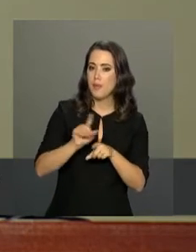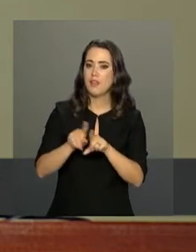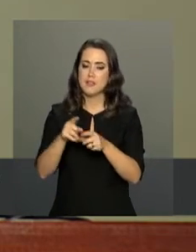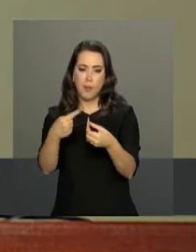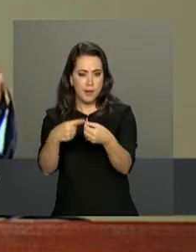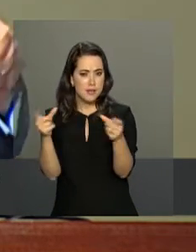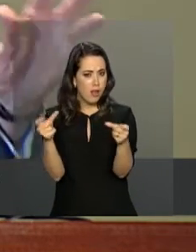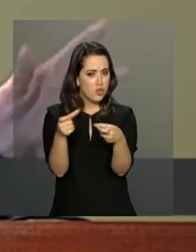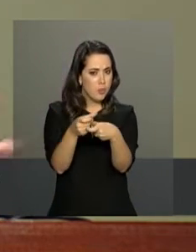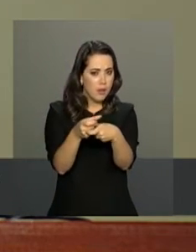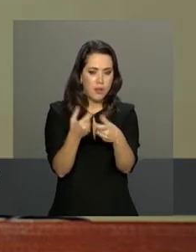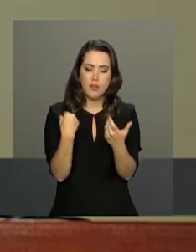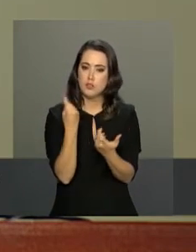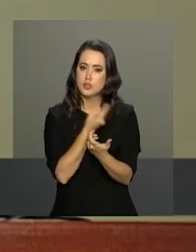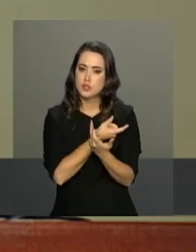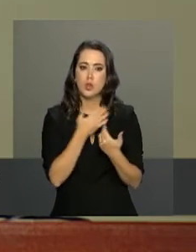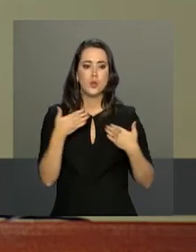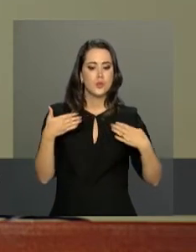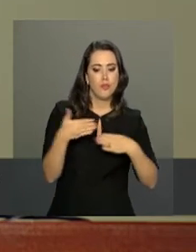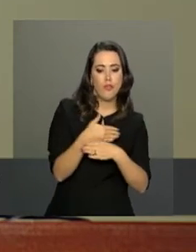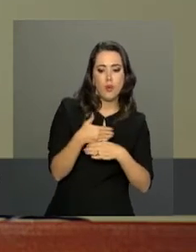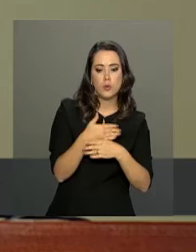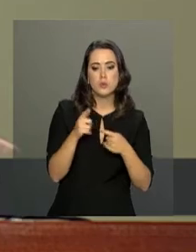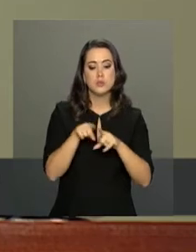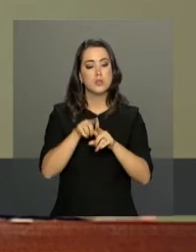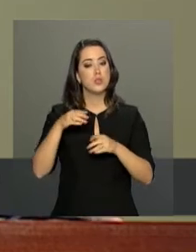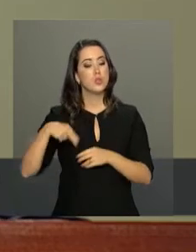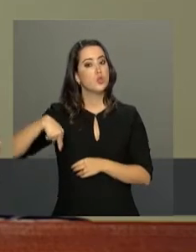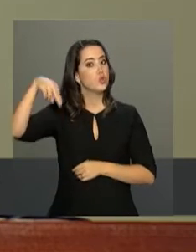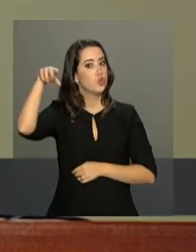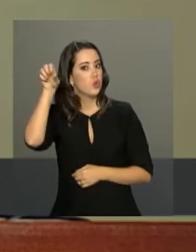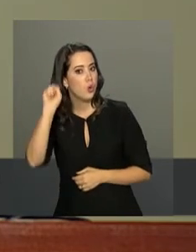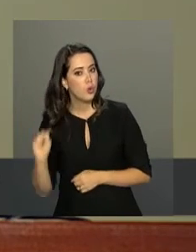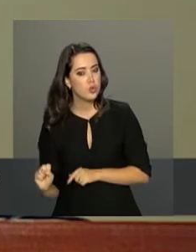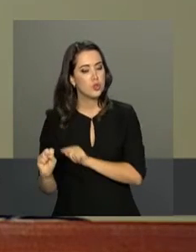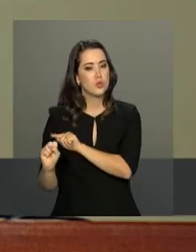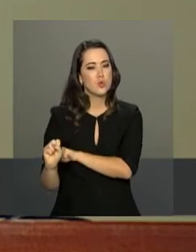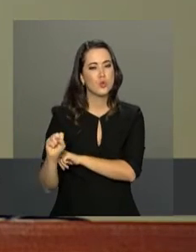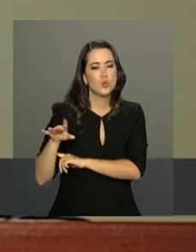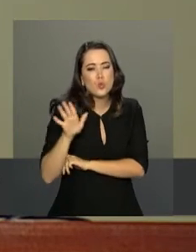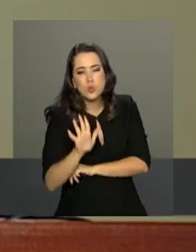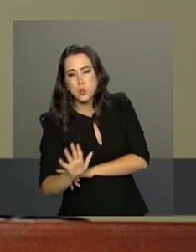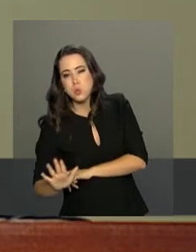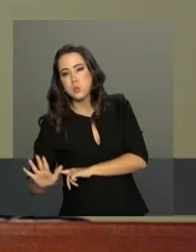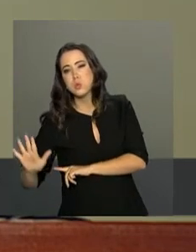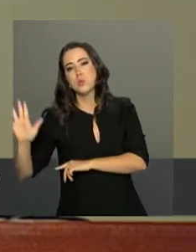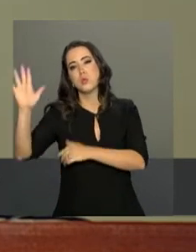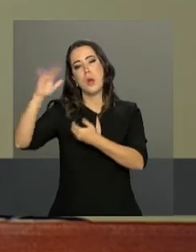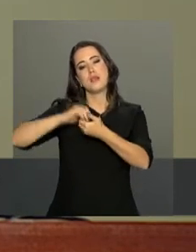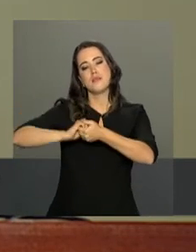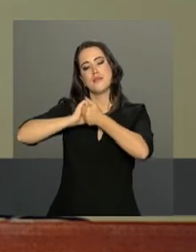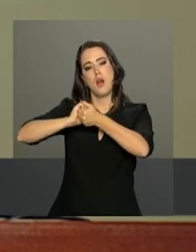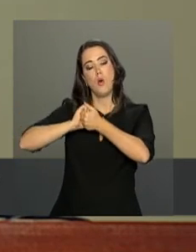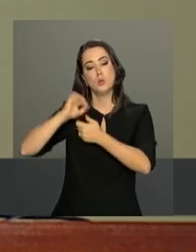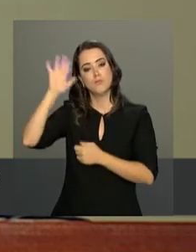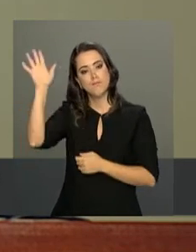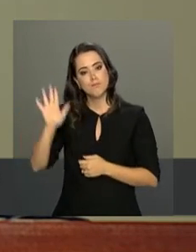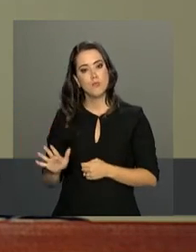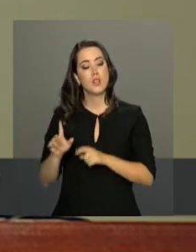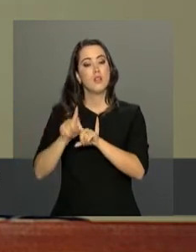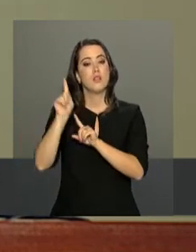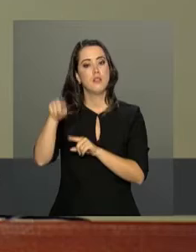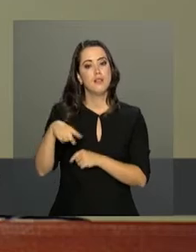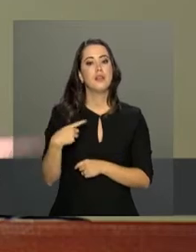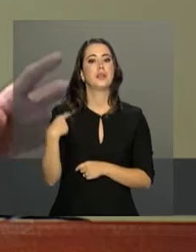nas nossas rodovias e fronteiras de norte a sul é do país convenhamos que não é uma tarefa